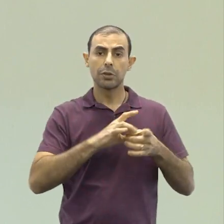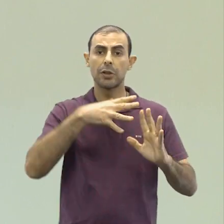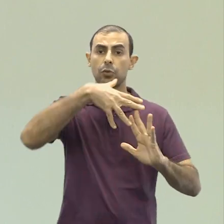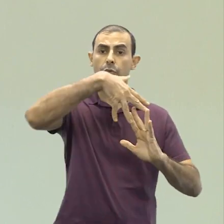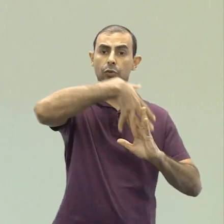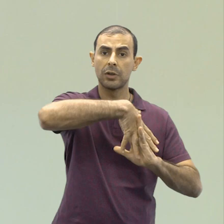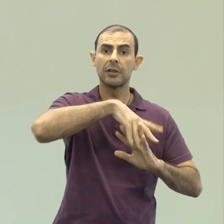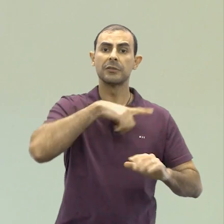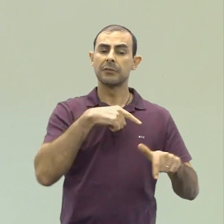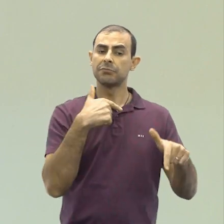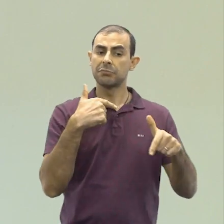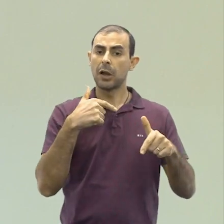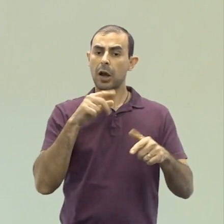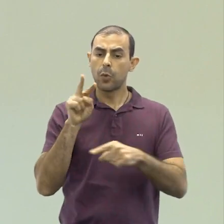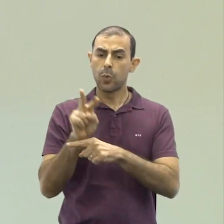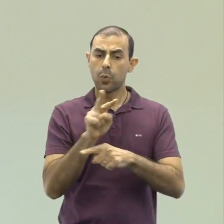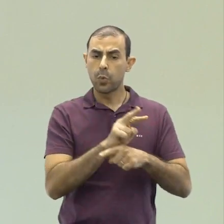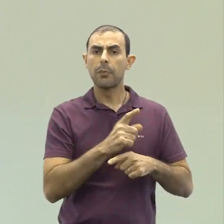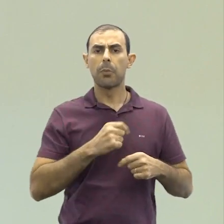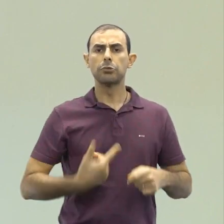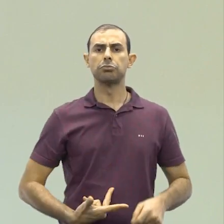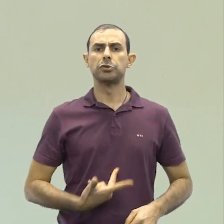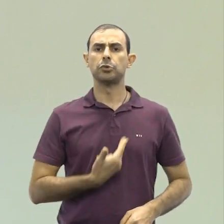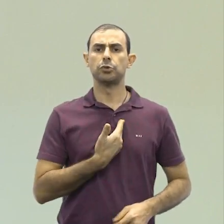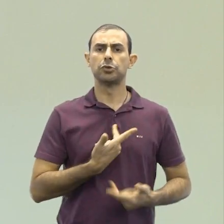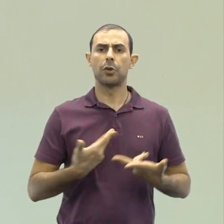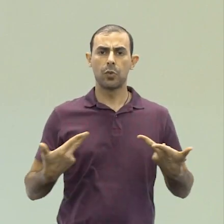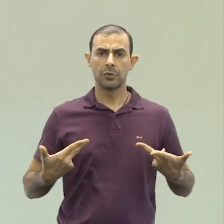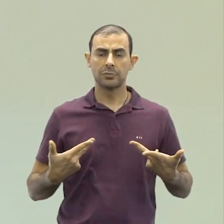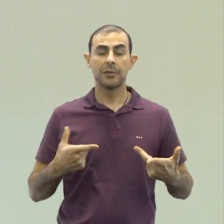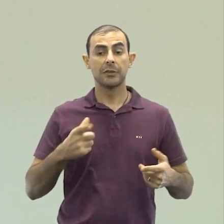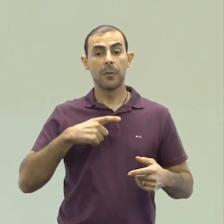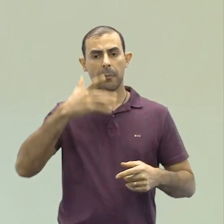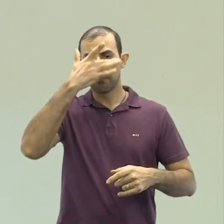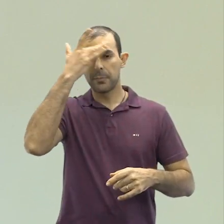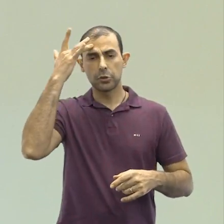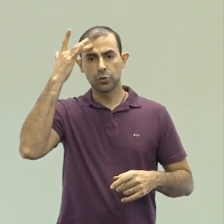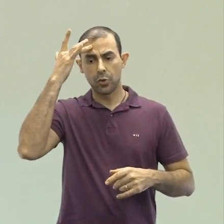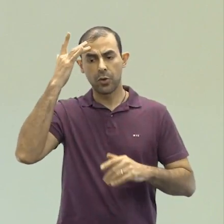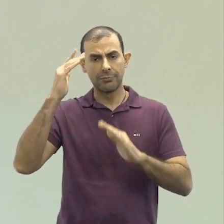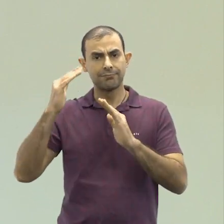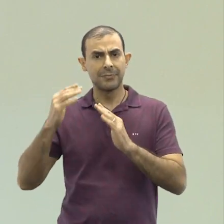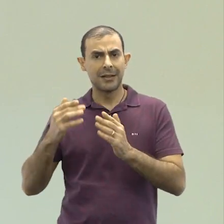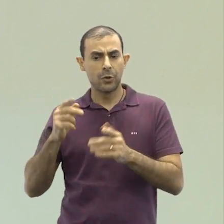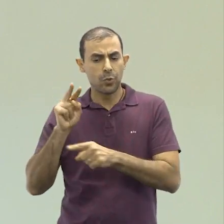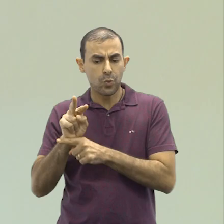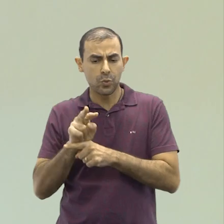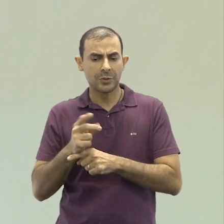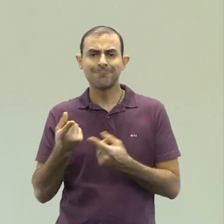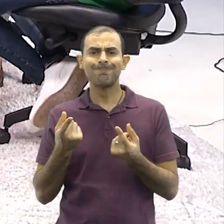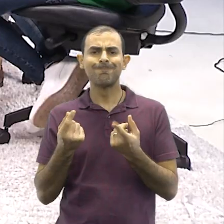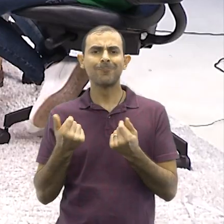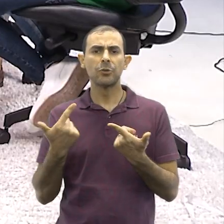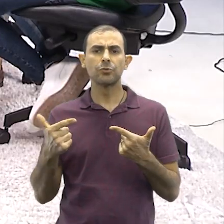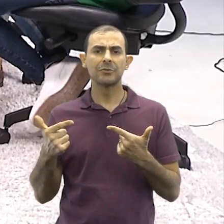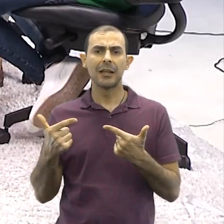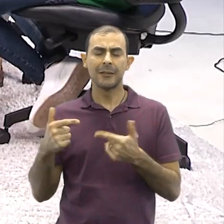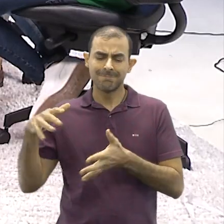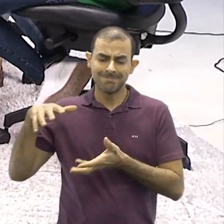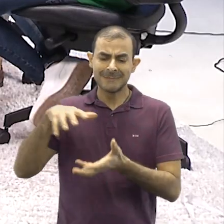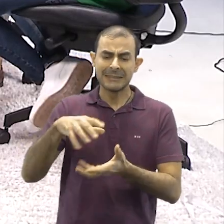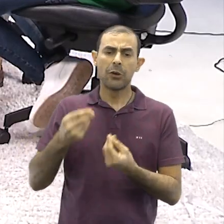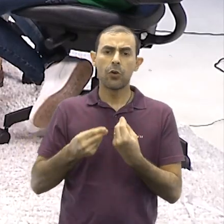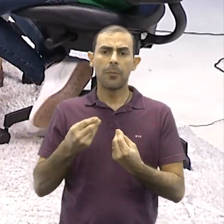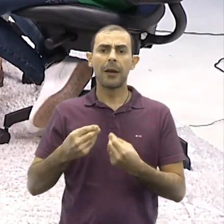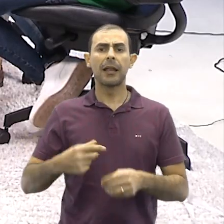serviço de alta complexidade para um animal que precisa de uma cirurgia que o tutor não tem custo. Às vezes não tem recurso para fazer, às vezes não tem recurso para chegar até a unidade,